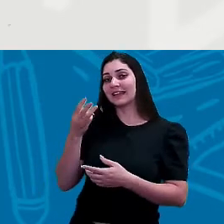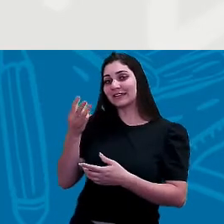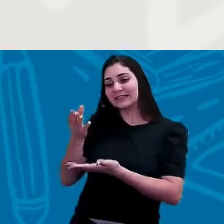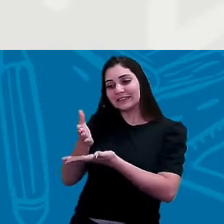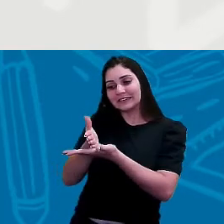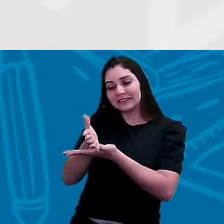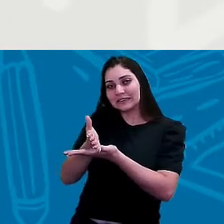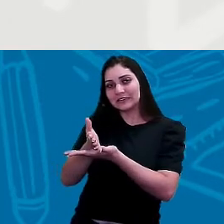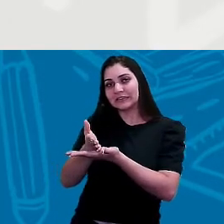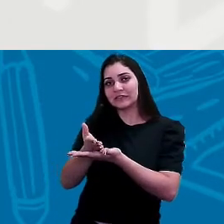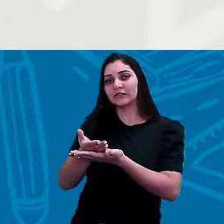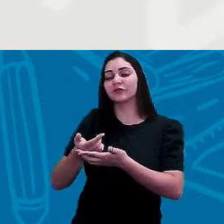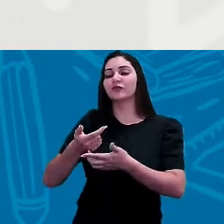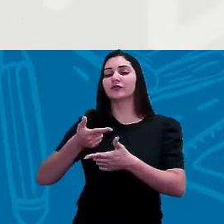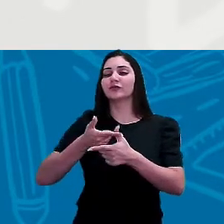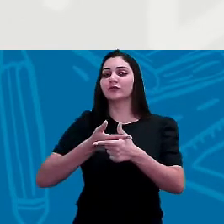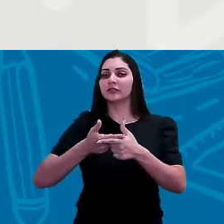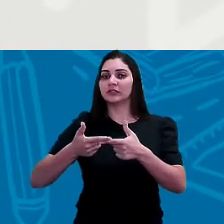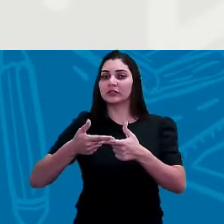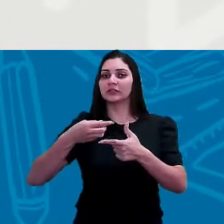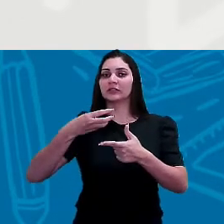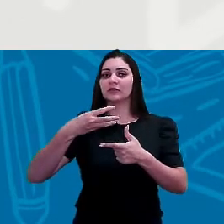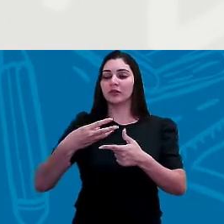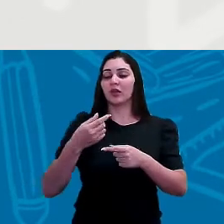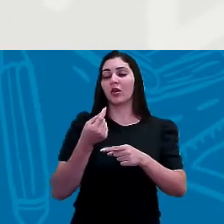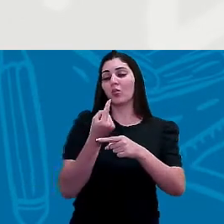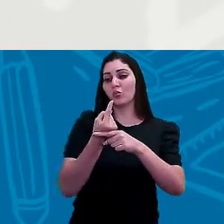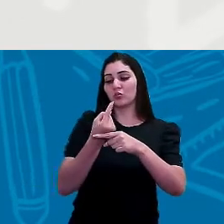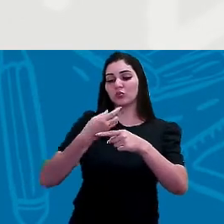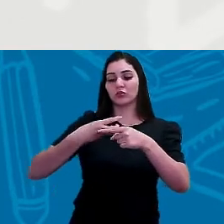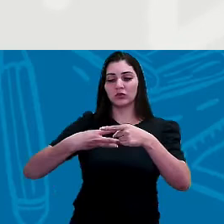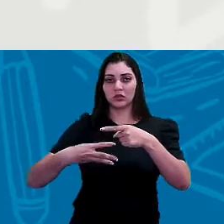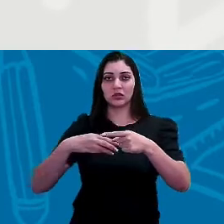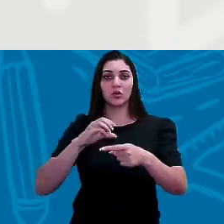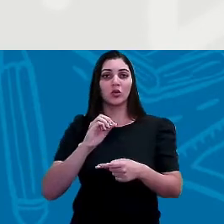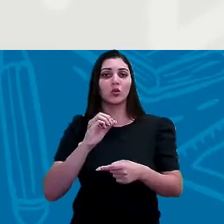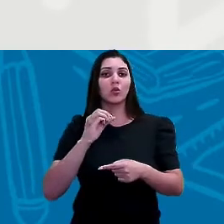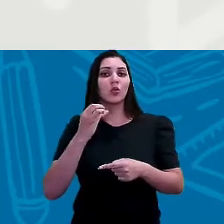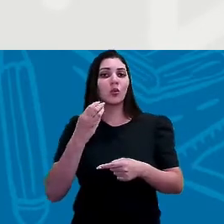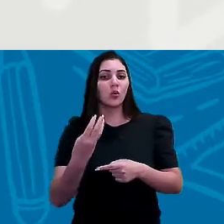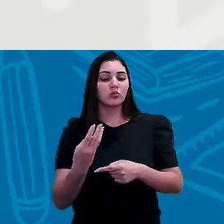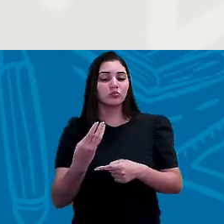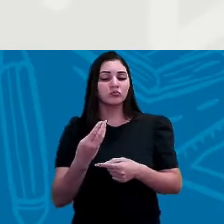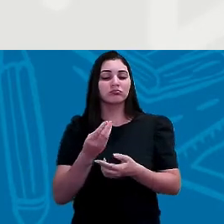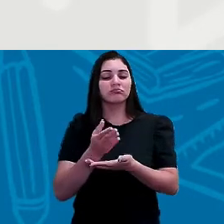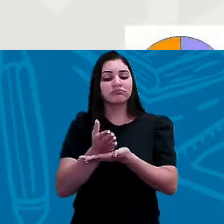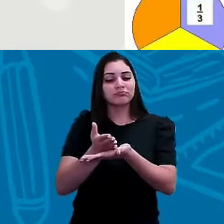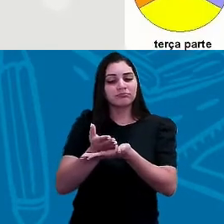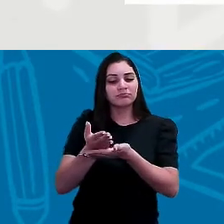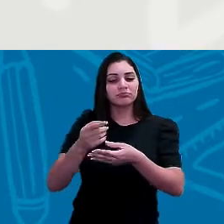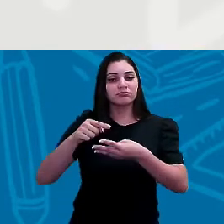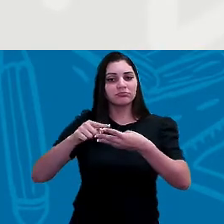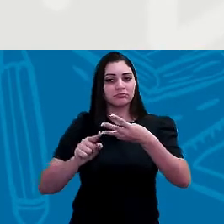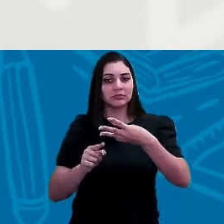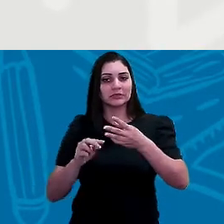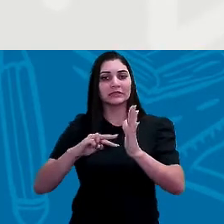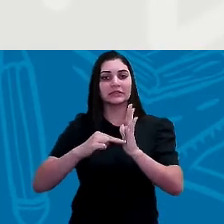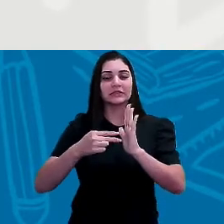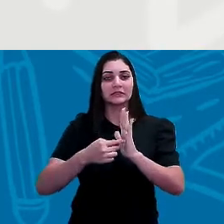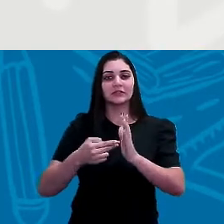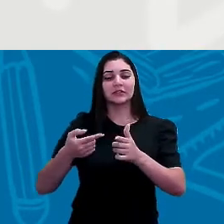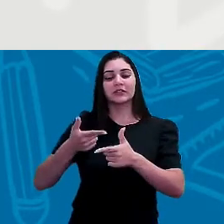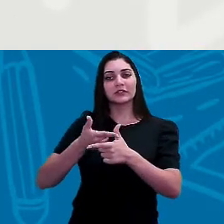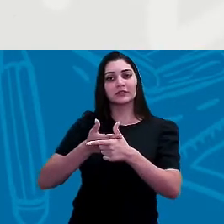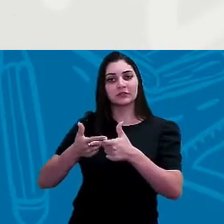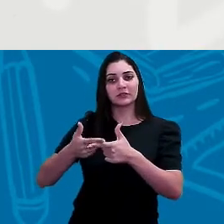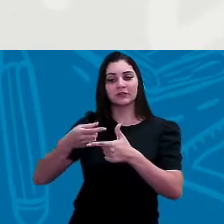certo? 1/3 ou terça parte significa dividir por 3. E aí tem a representação em desenho, ó.